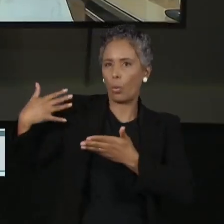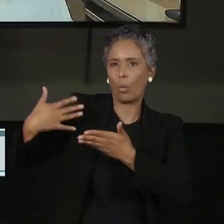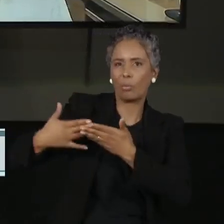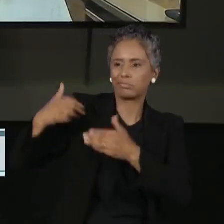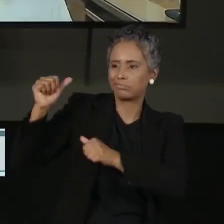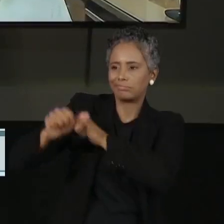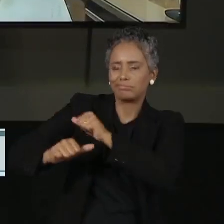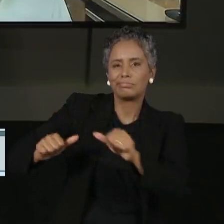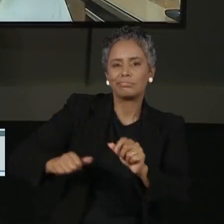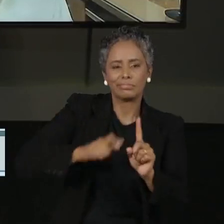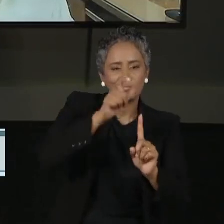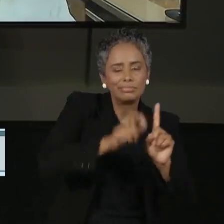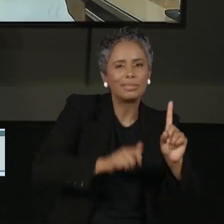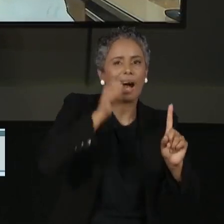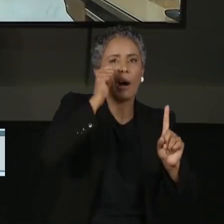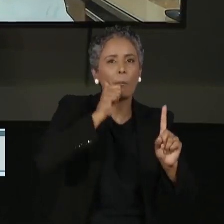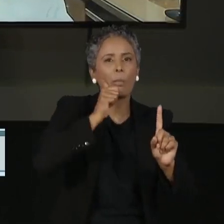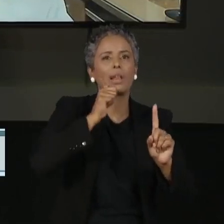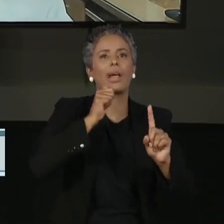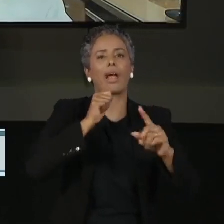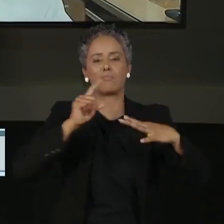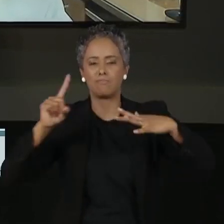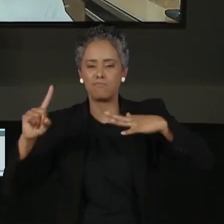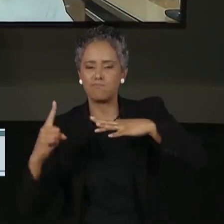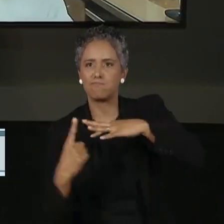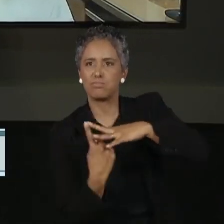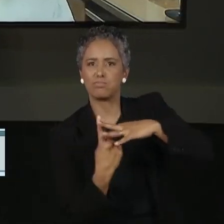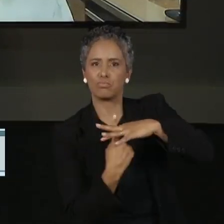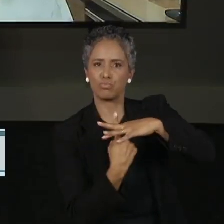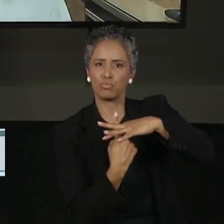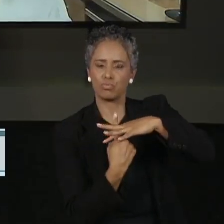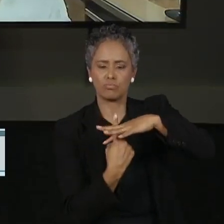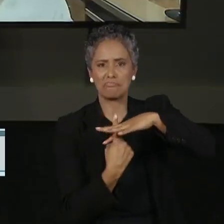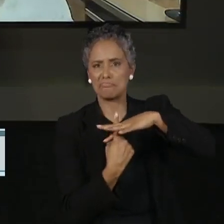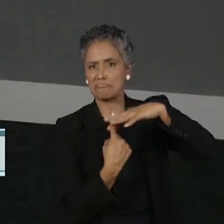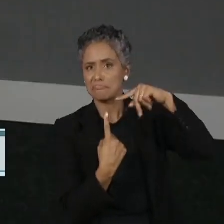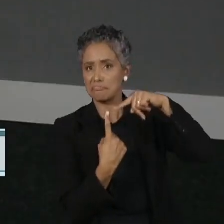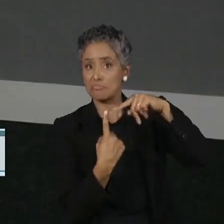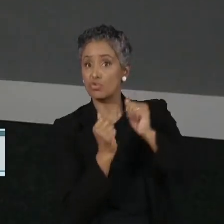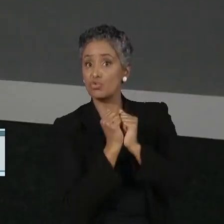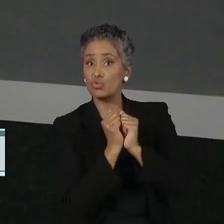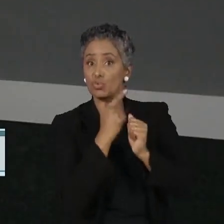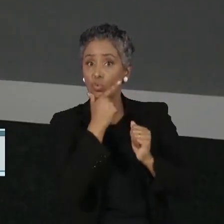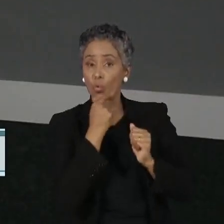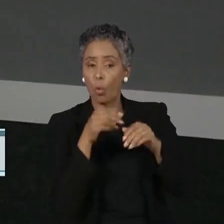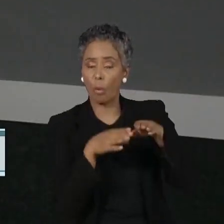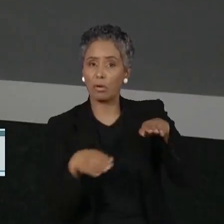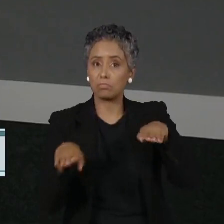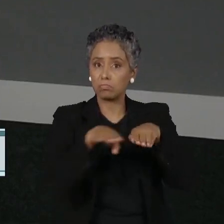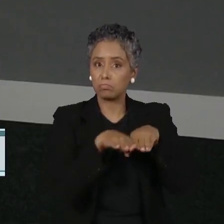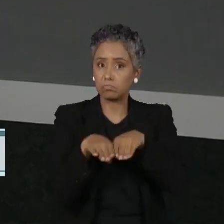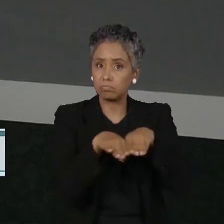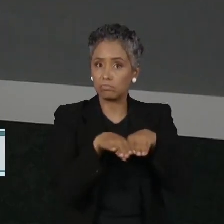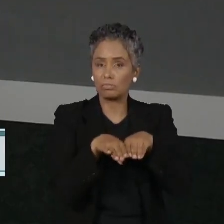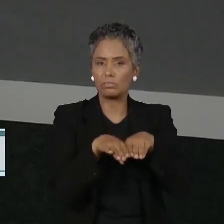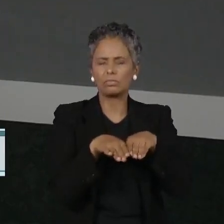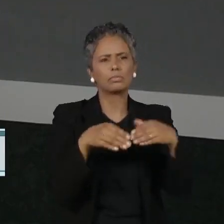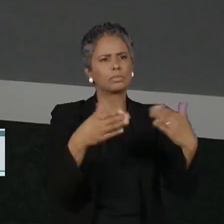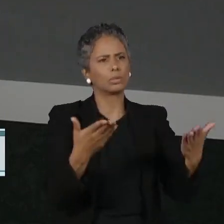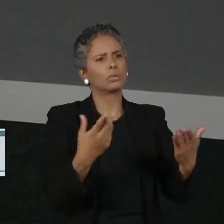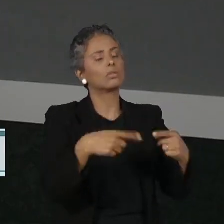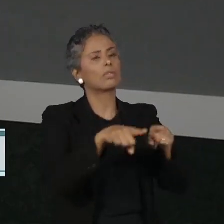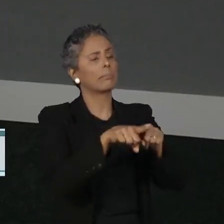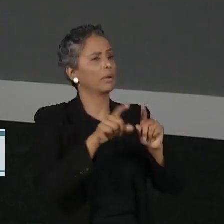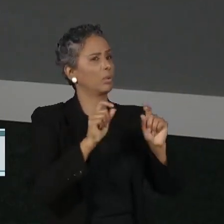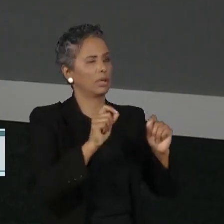mulher tem um espaço na sociedade ao lado do homem em iguais condições. E a gente fala cada vez mais, não, sobre